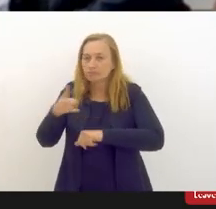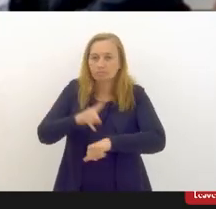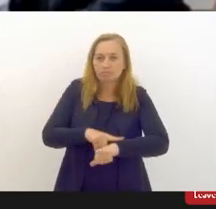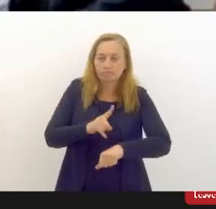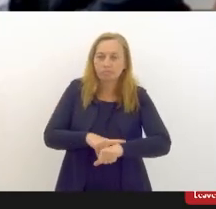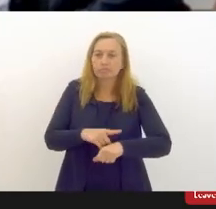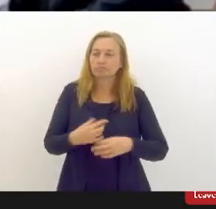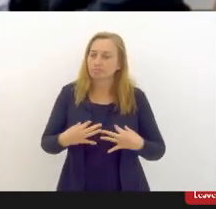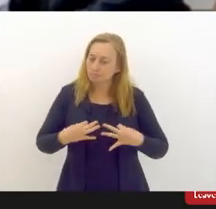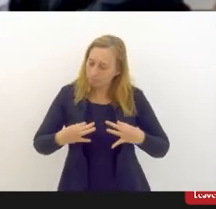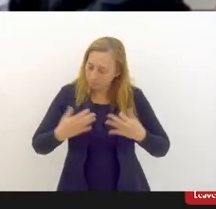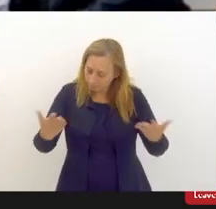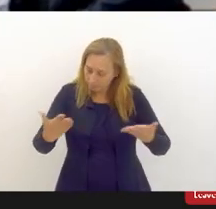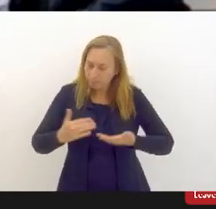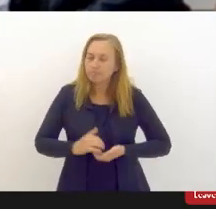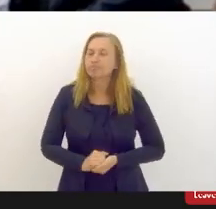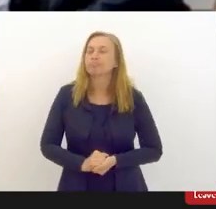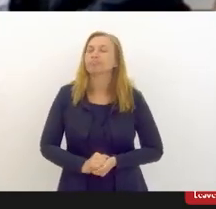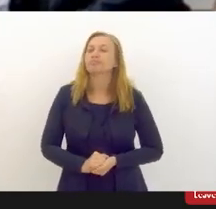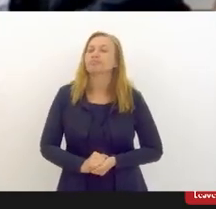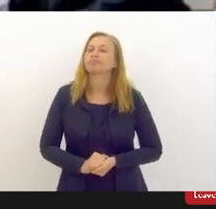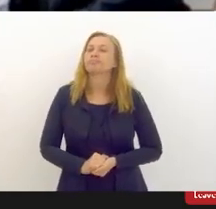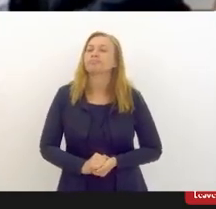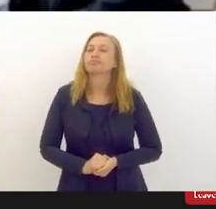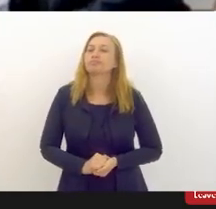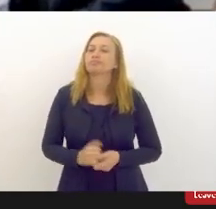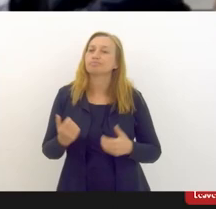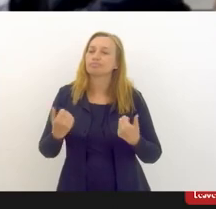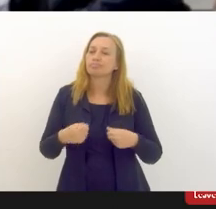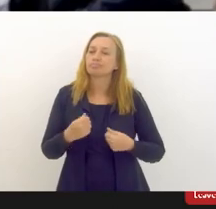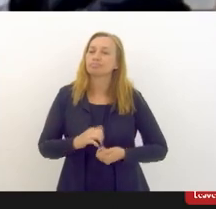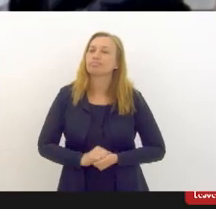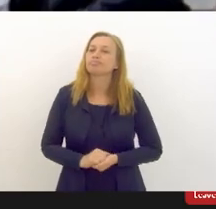gente se coloca à disposição aí para o que precisar.